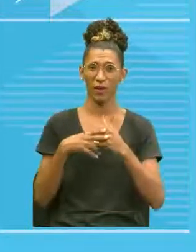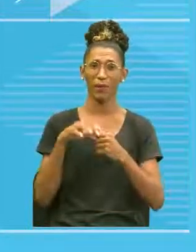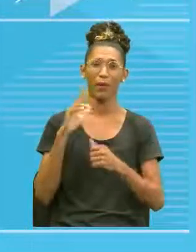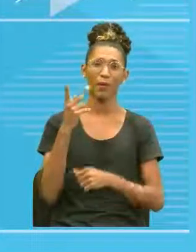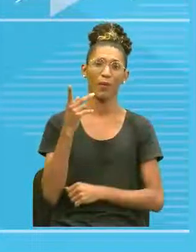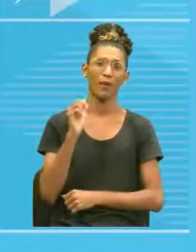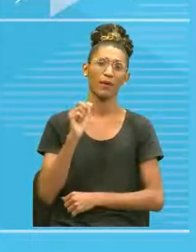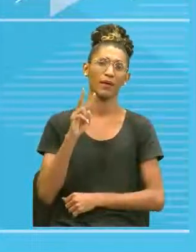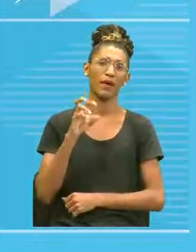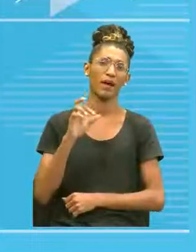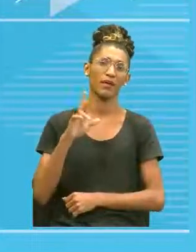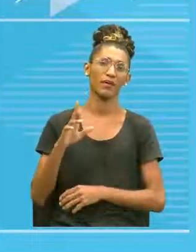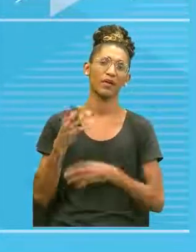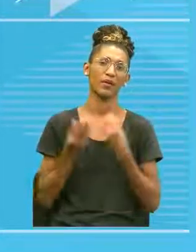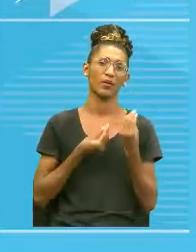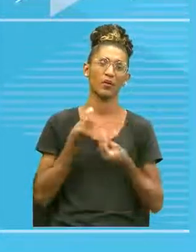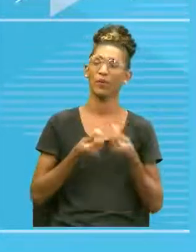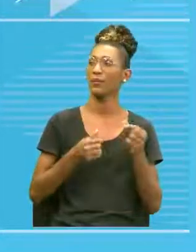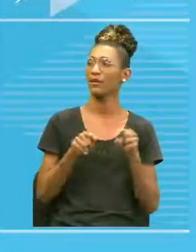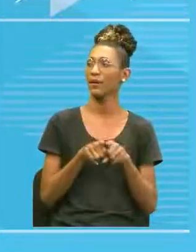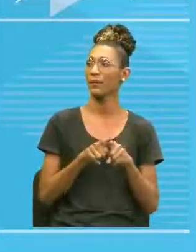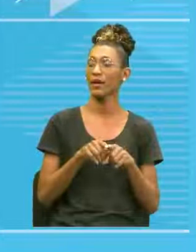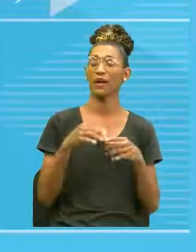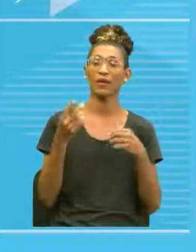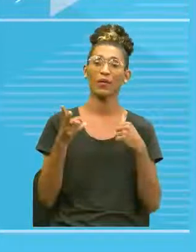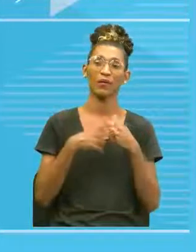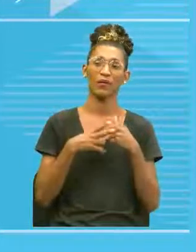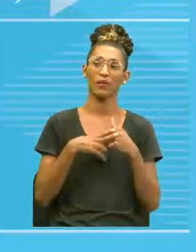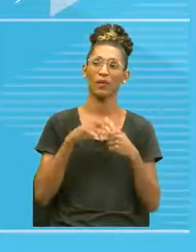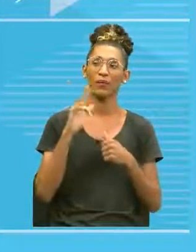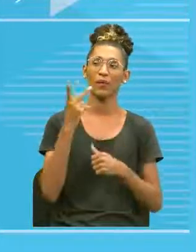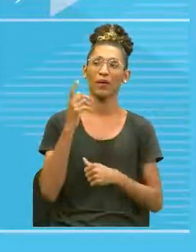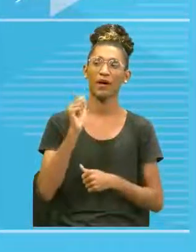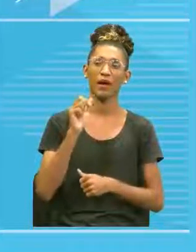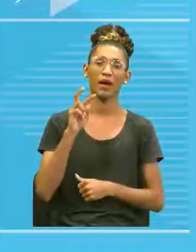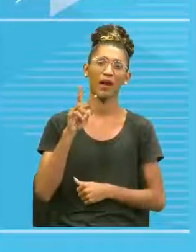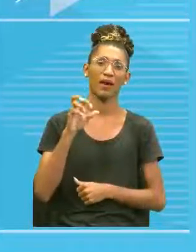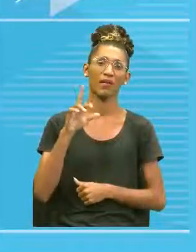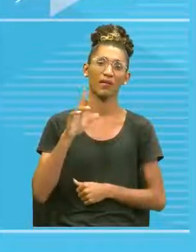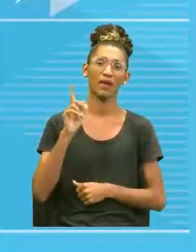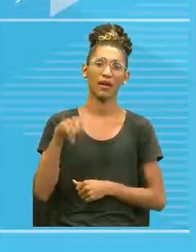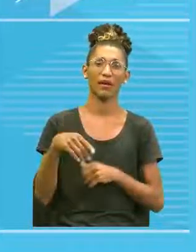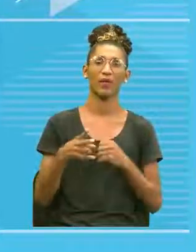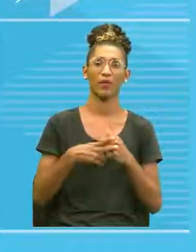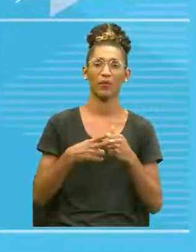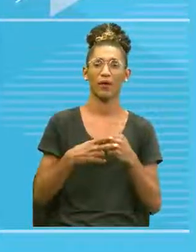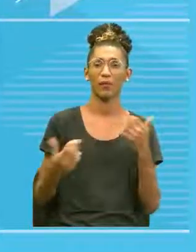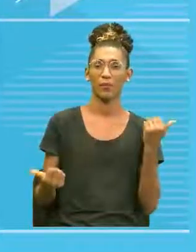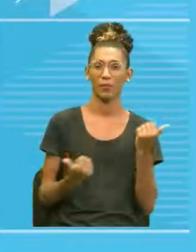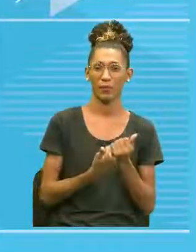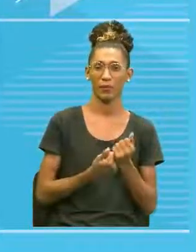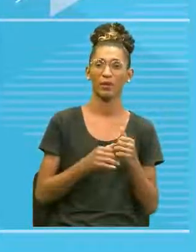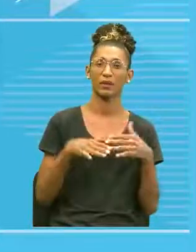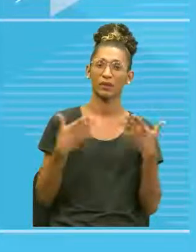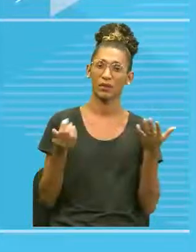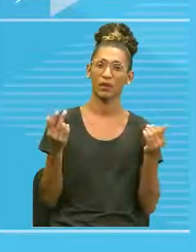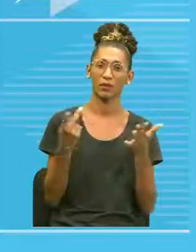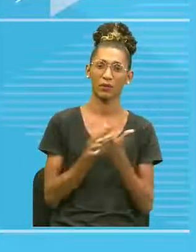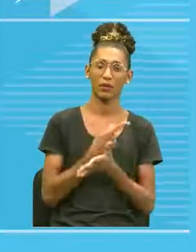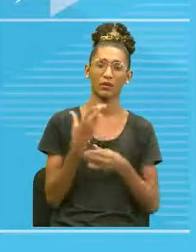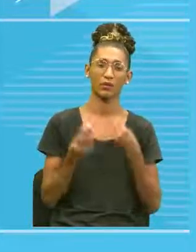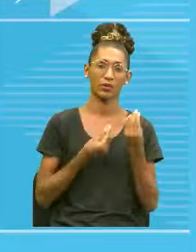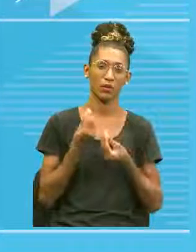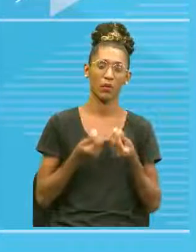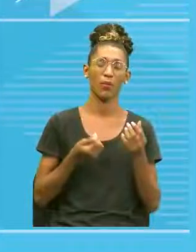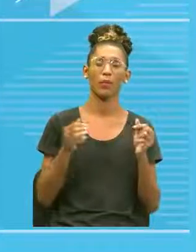é ele é o verbo auxiliar um verbo haver ele funciona